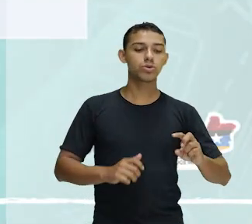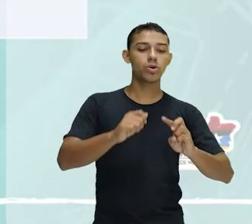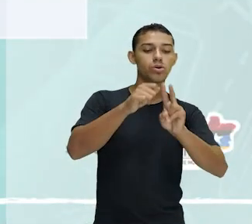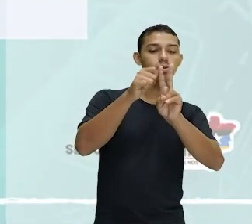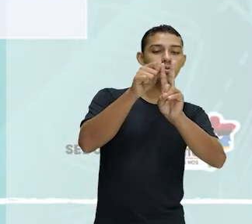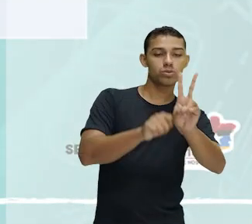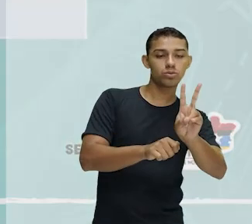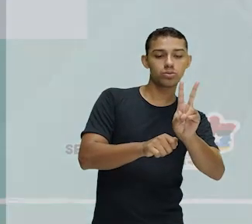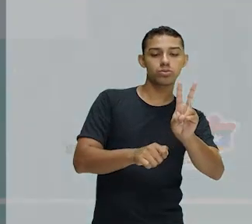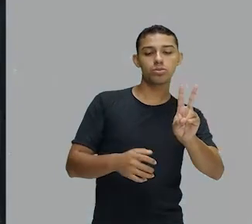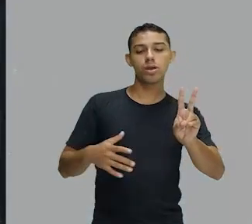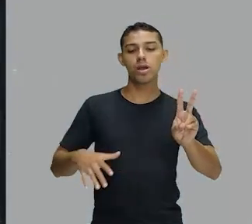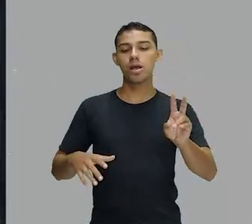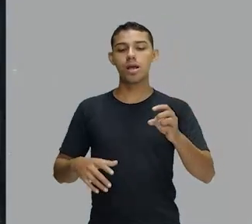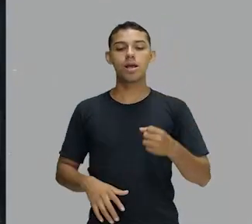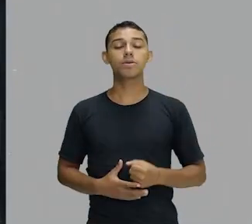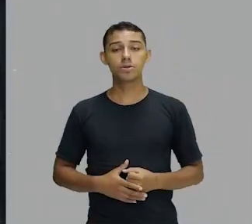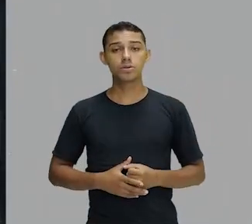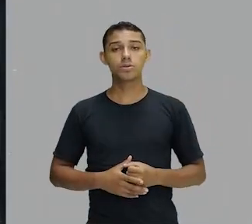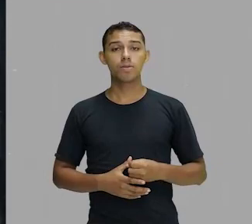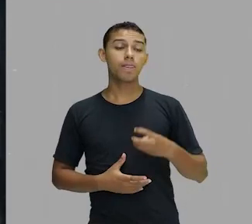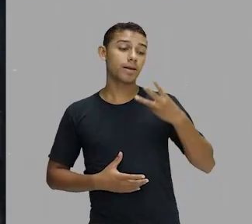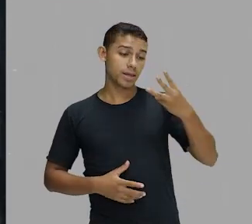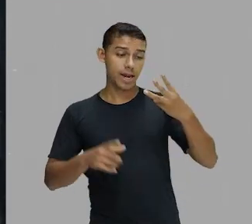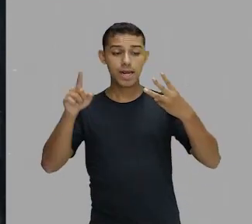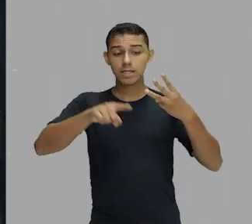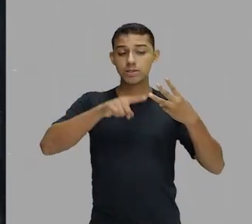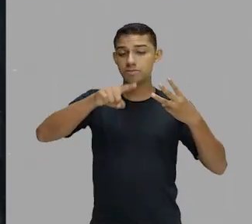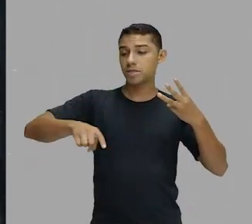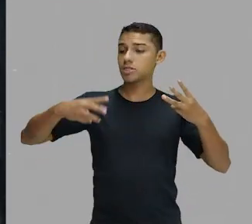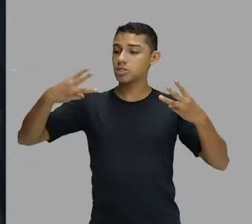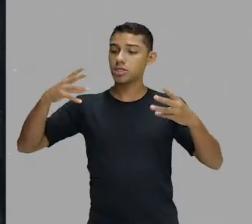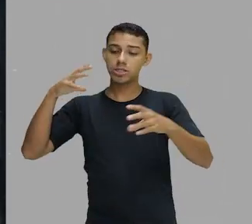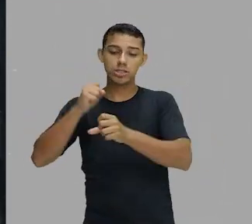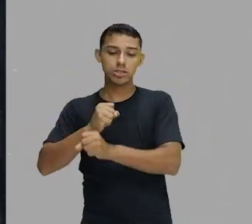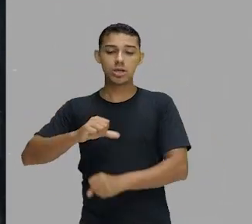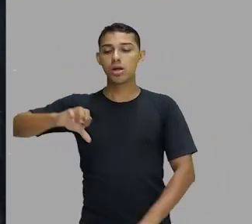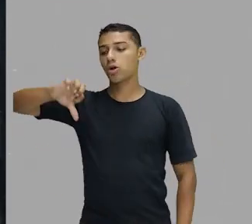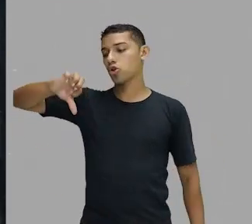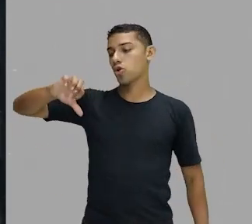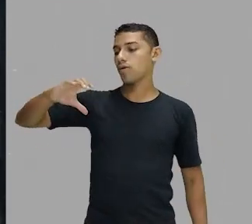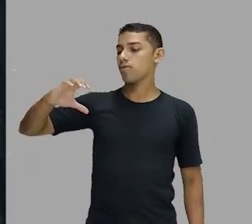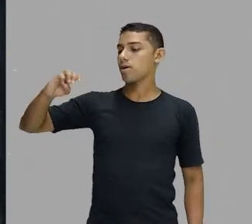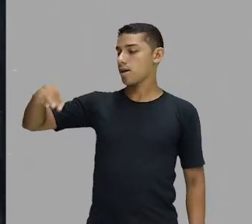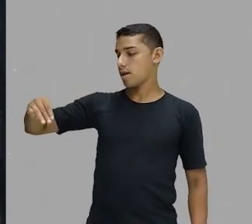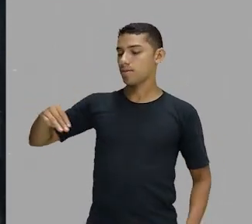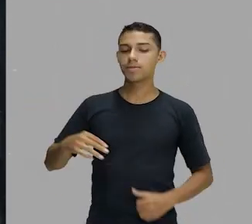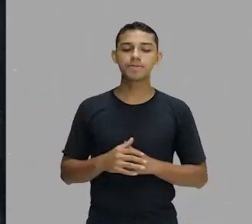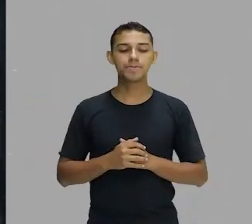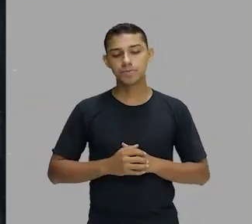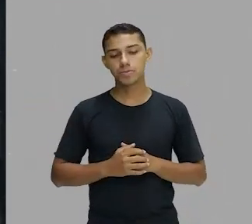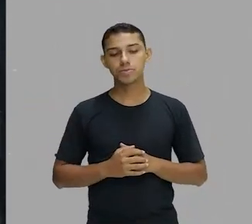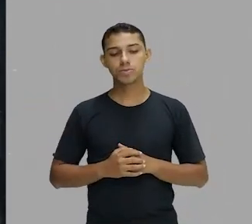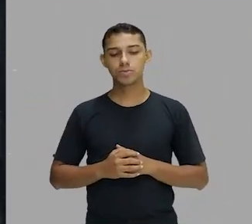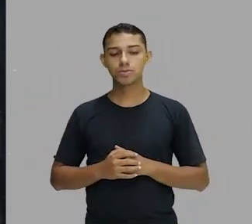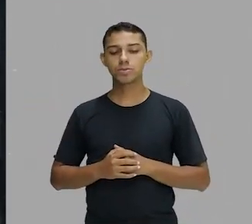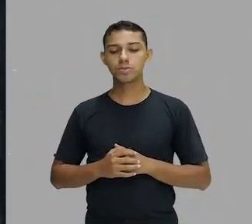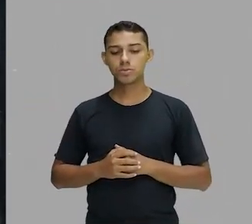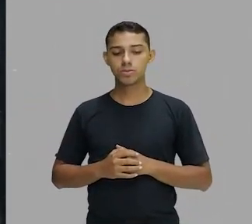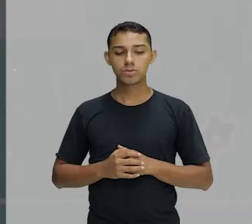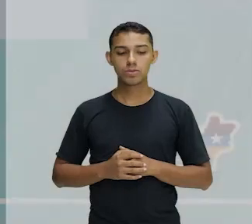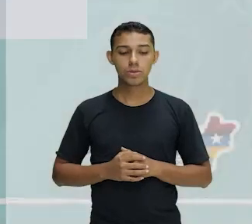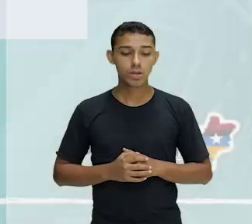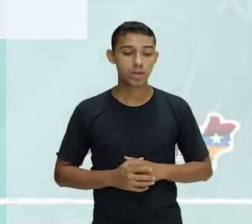Passado-se 2 meses, eu vou triplicar mais uma vez, então era 3 centímetros, 3 vezes 3, 9